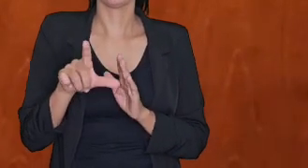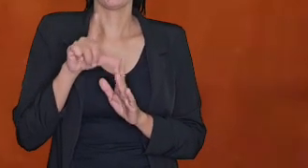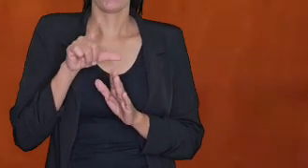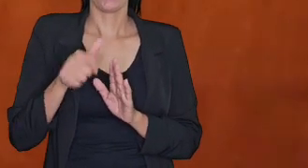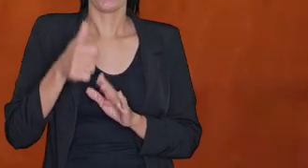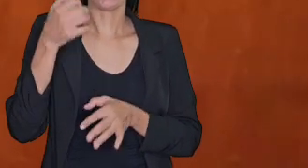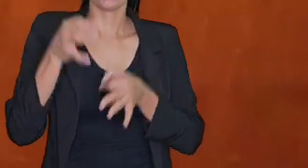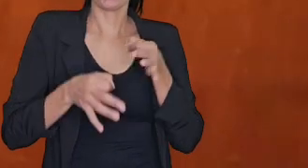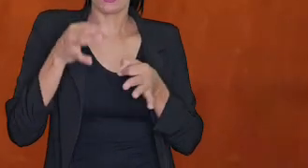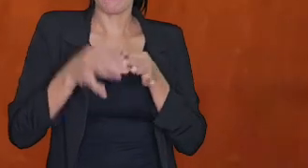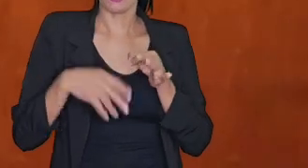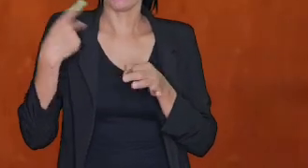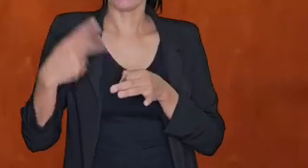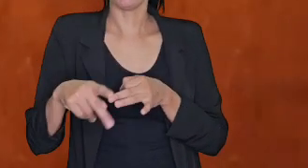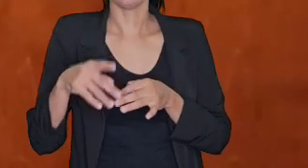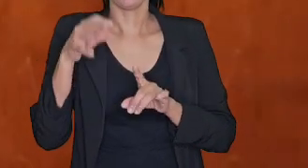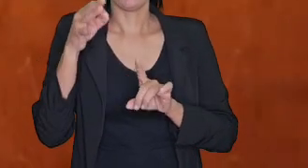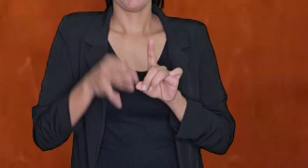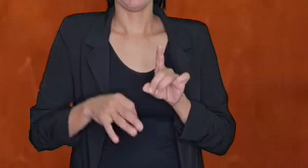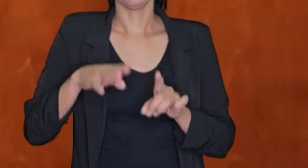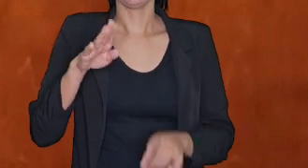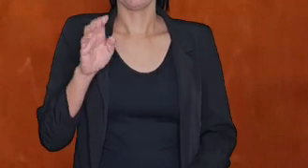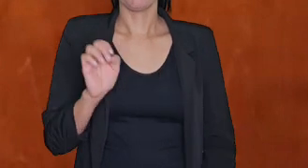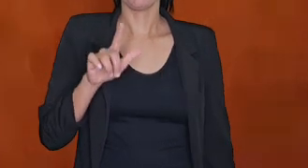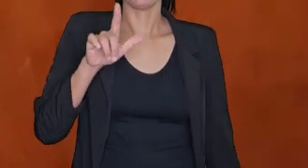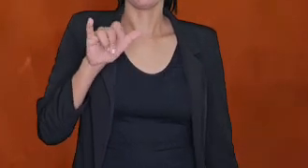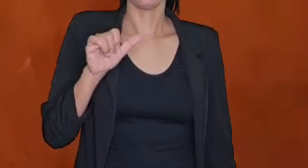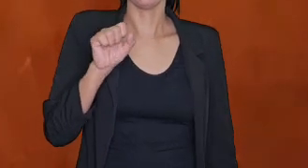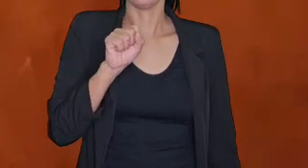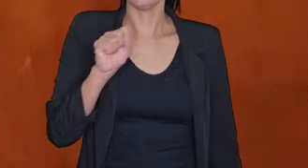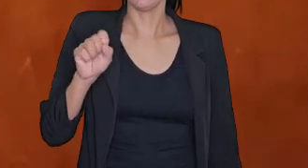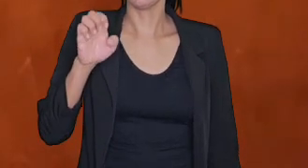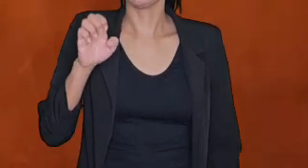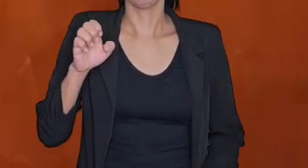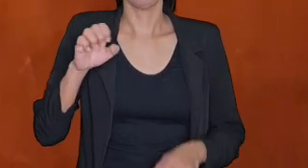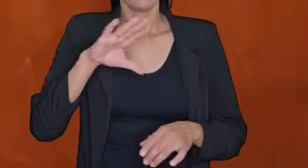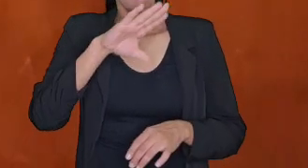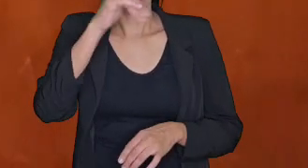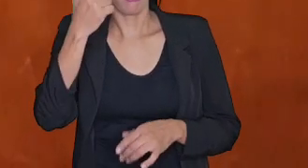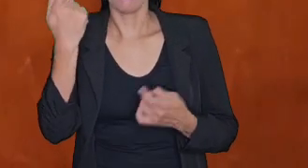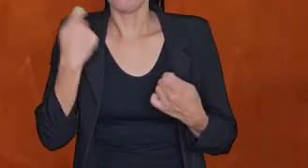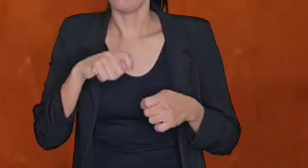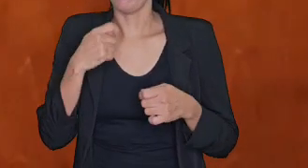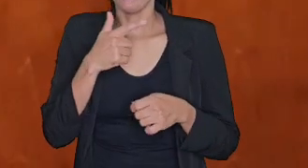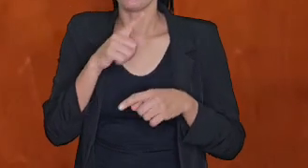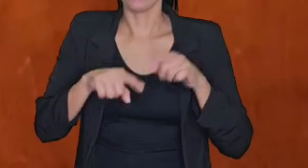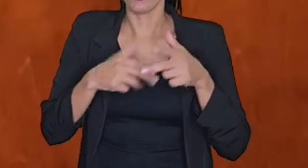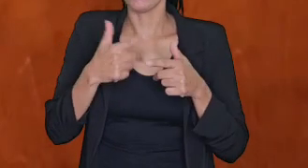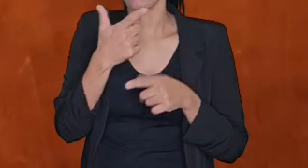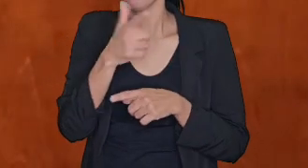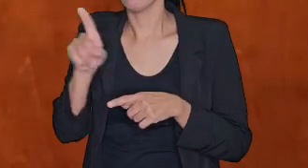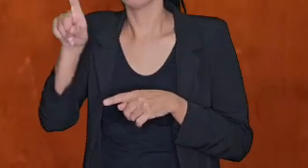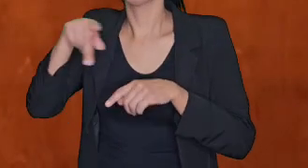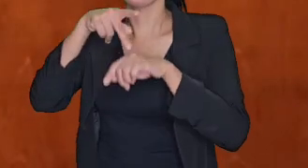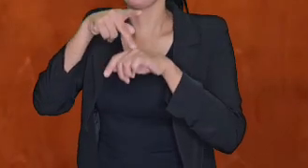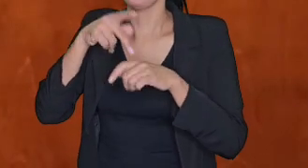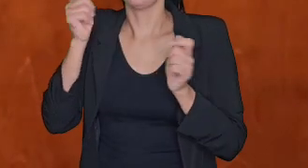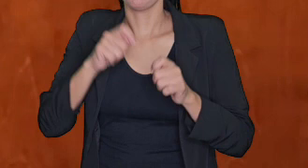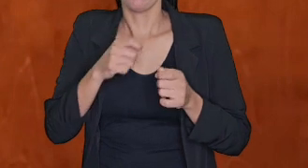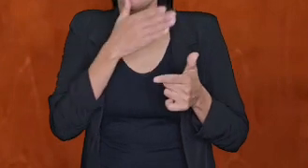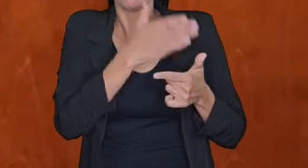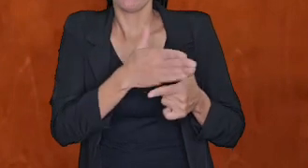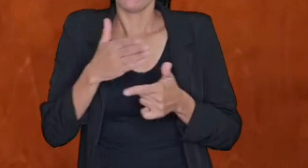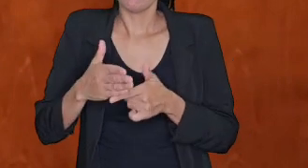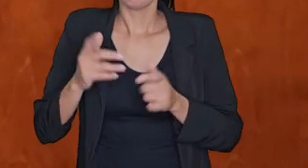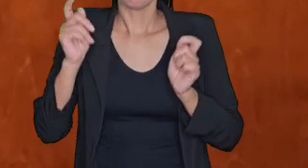pelo professor Nelson Neri até um precedente do ministro Belize, Então, está muito claro que não pode ser partilhado o bem